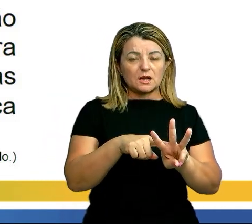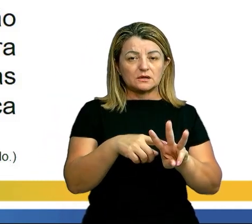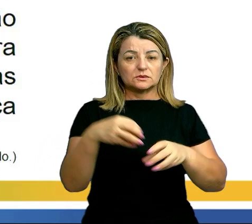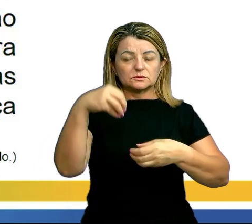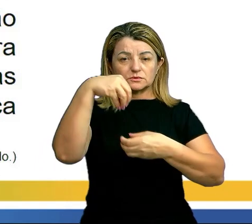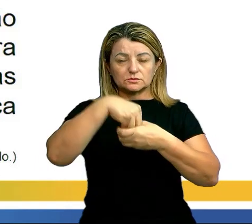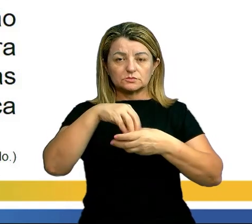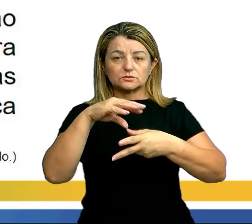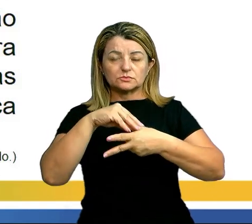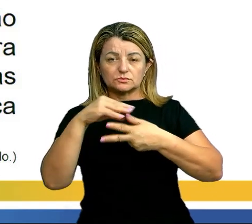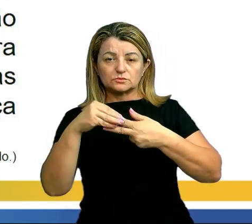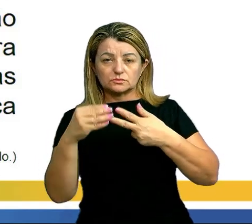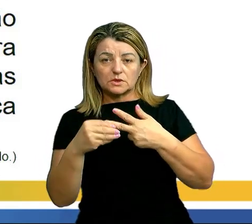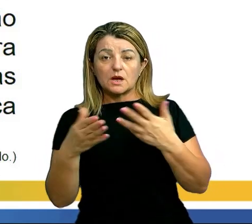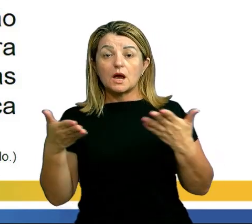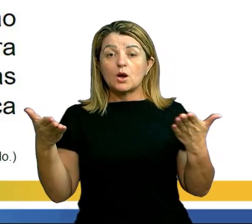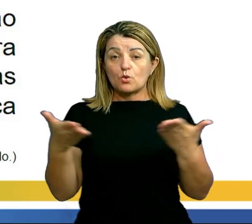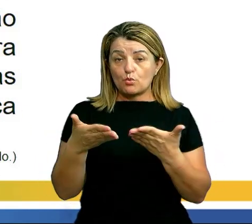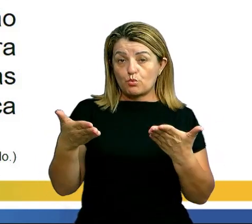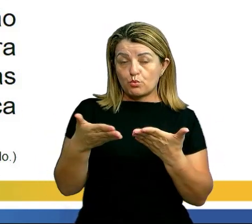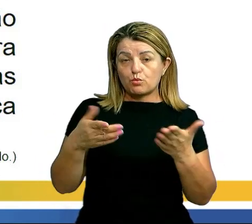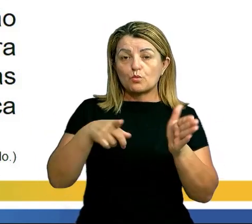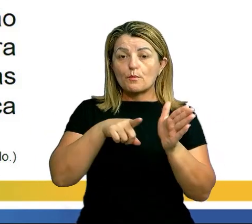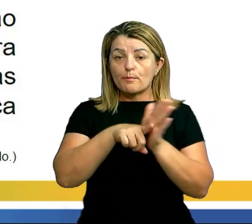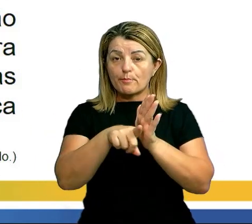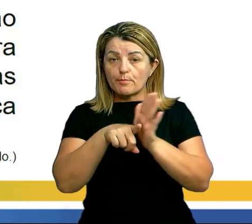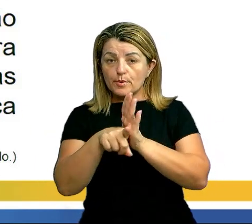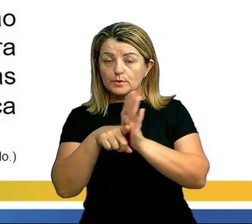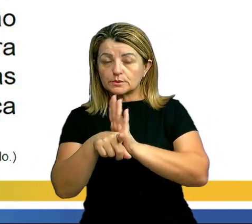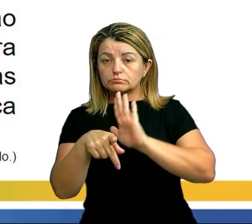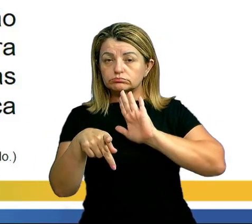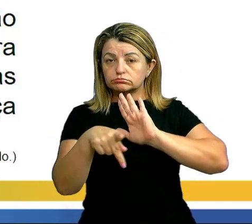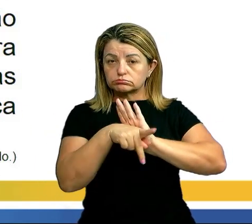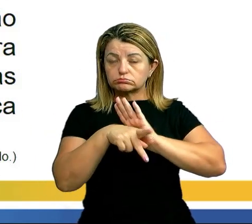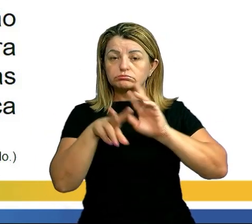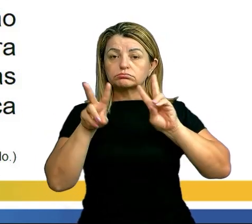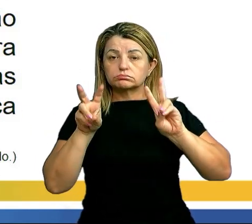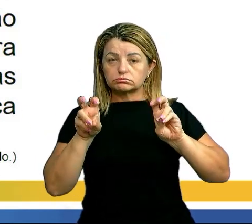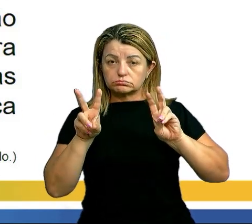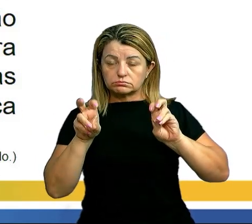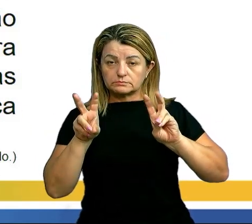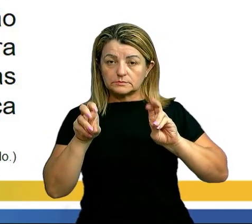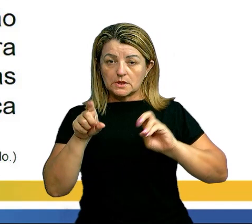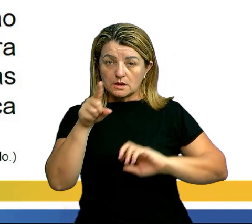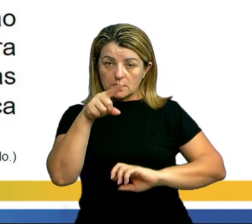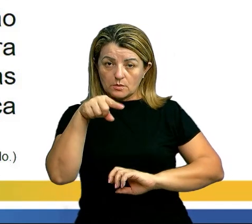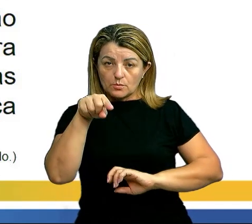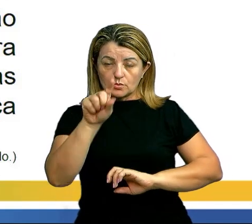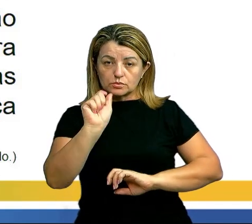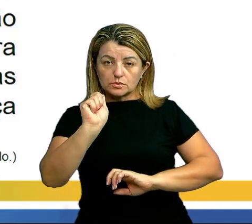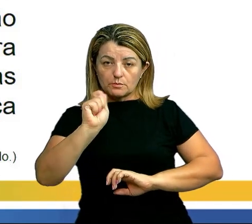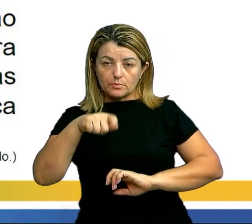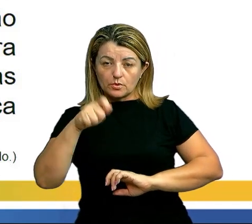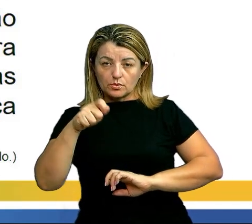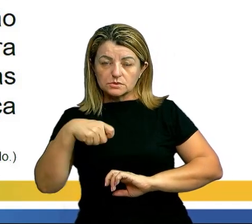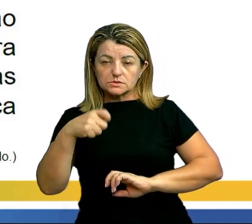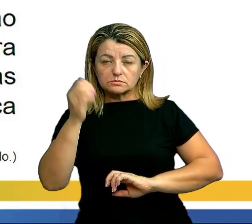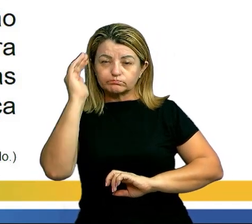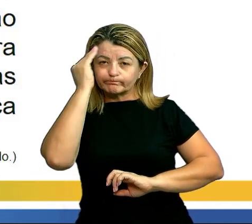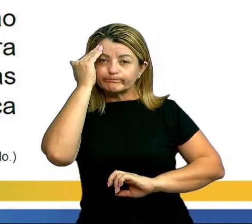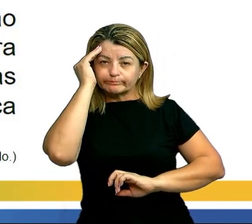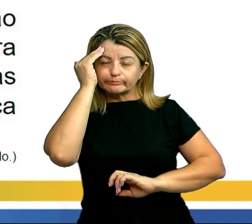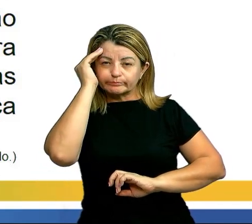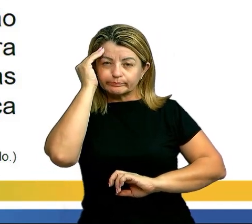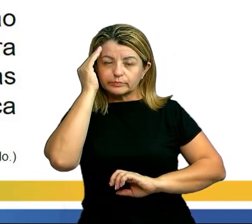Enem, façamos agora uma questão que trata a respeito deste assunto. Para que você possa ter uma maior propriedade do